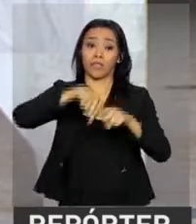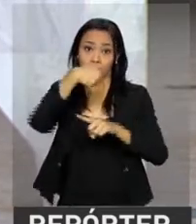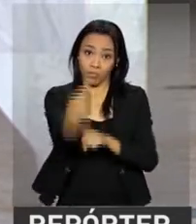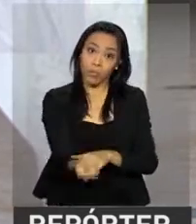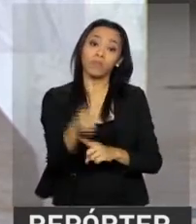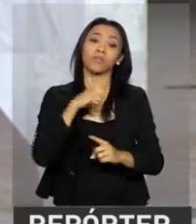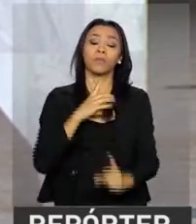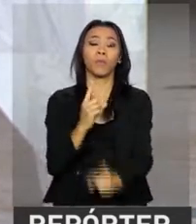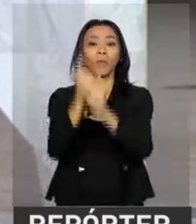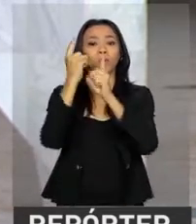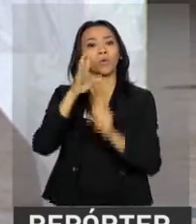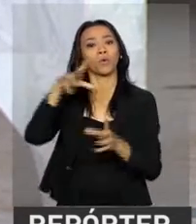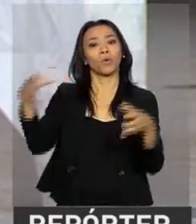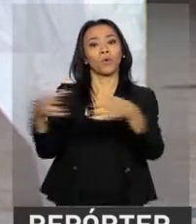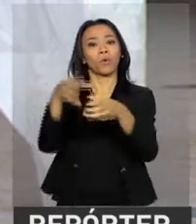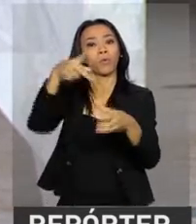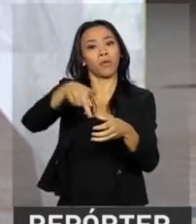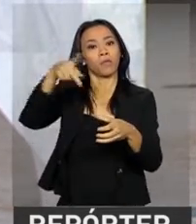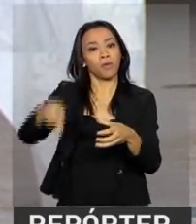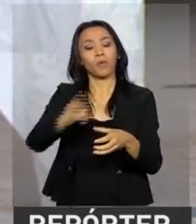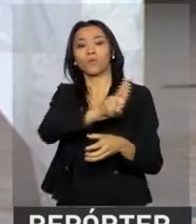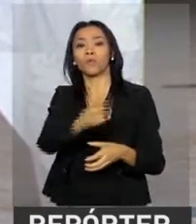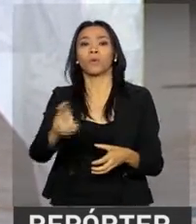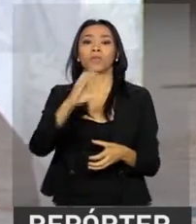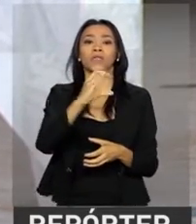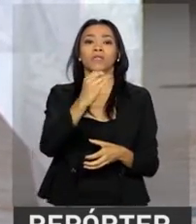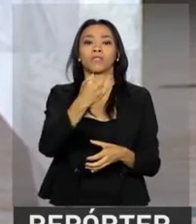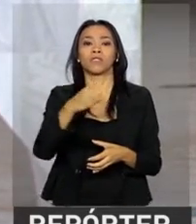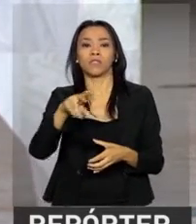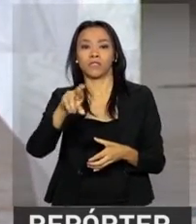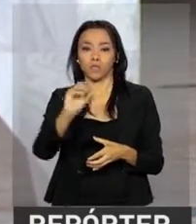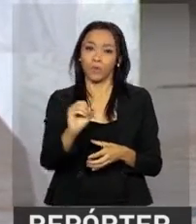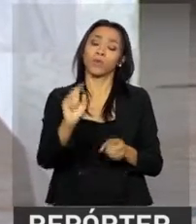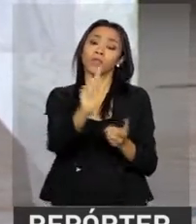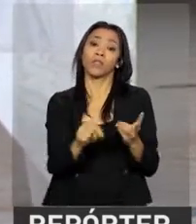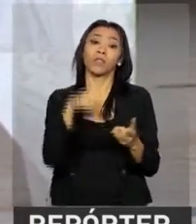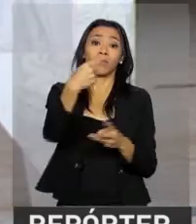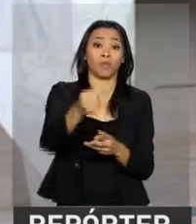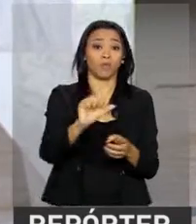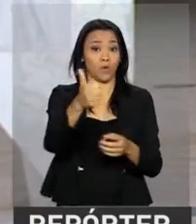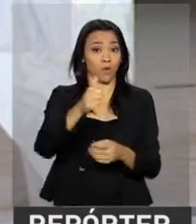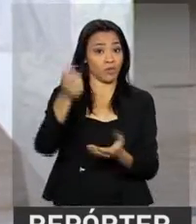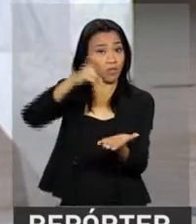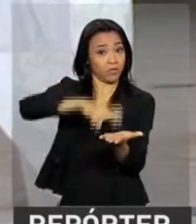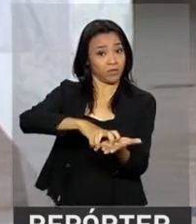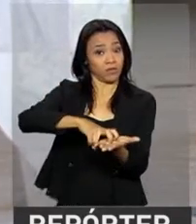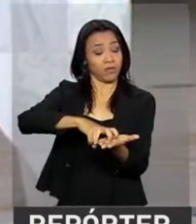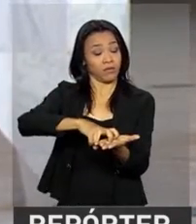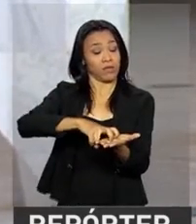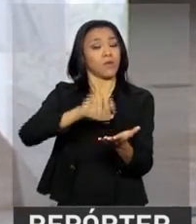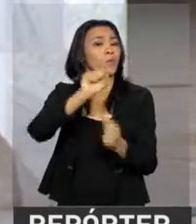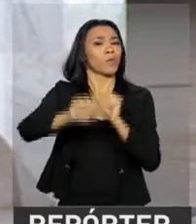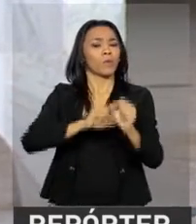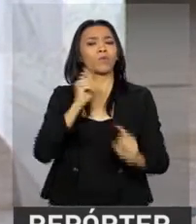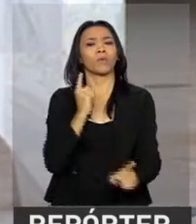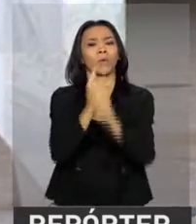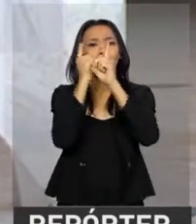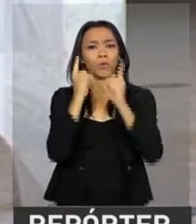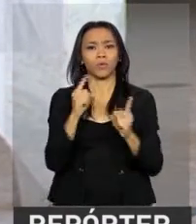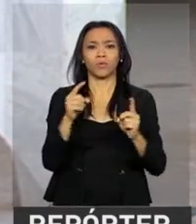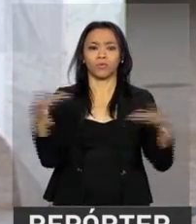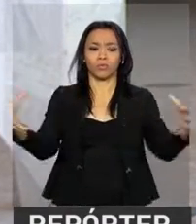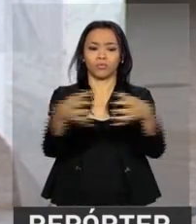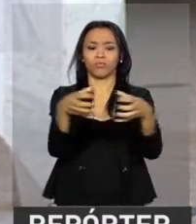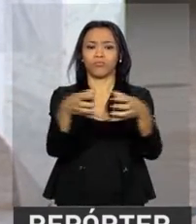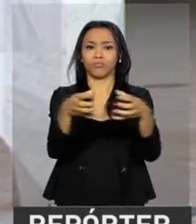o senador do pp do piauí ciro nogueira e às 11 horas da manhã o presidente em exercício é único com a bancada federal do partido